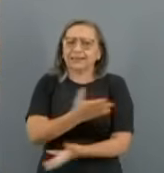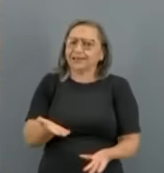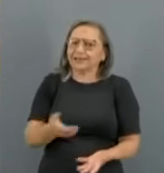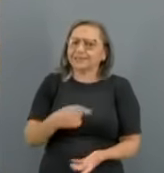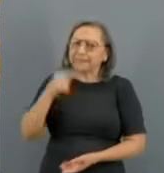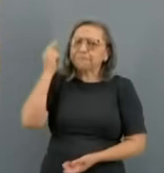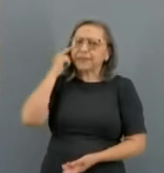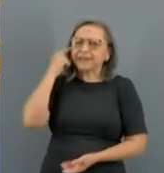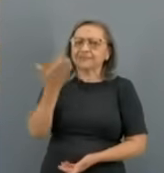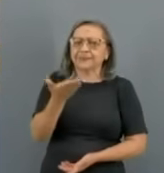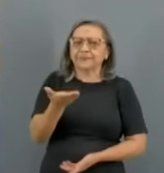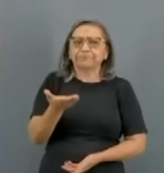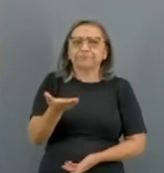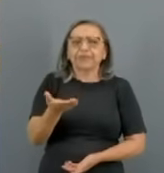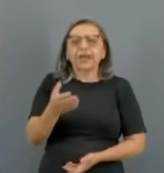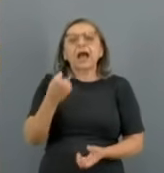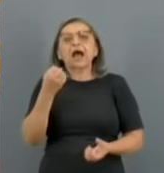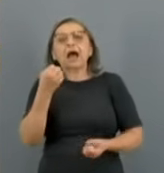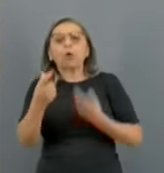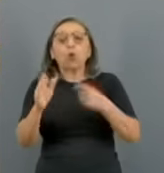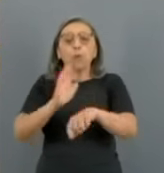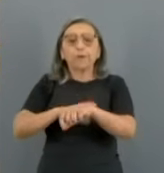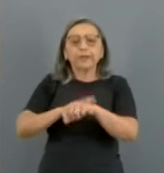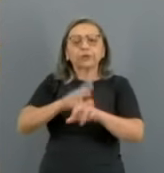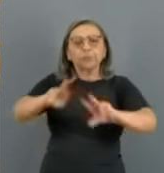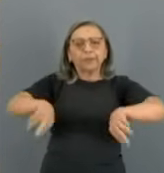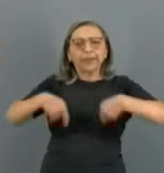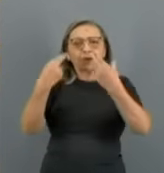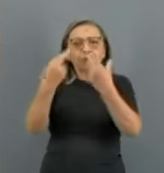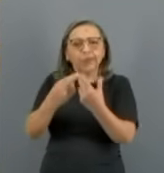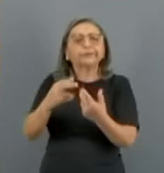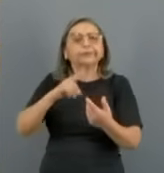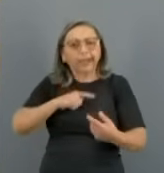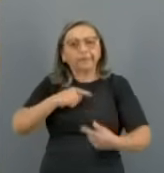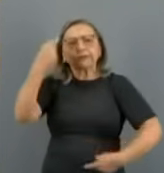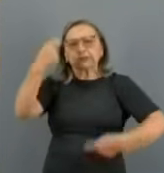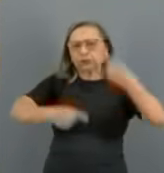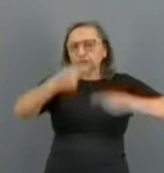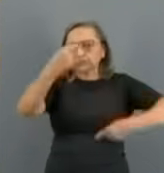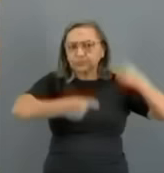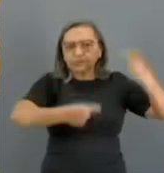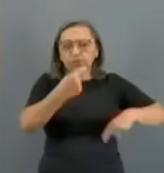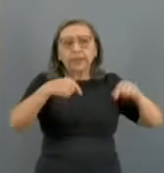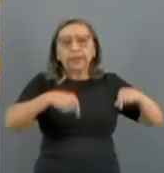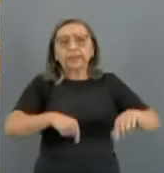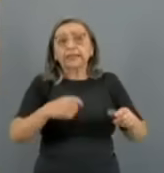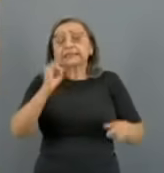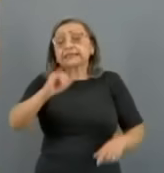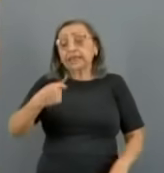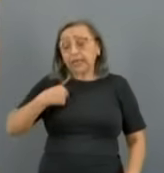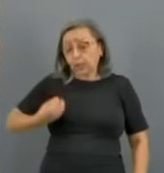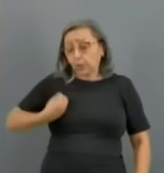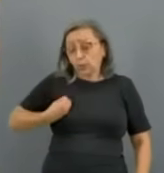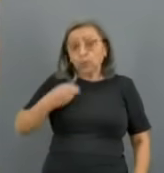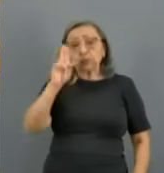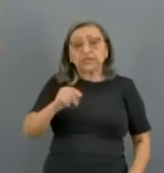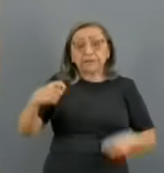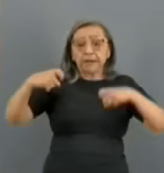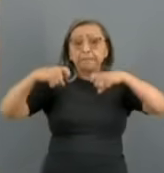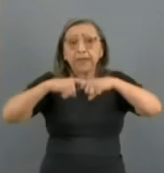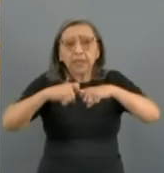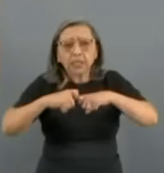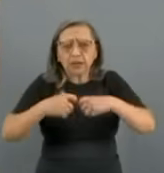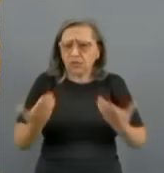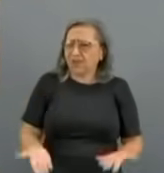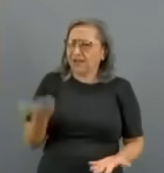presidente, em um dado momento, em uma reunião, a discussão aqui era se eu estava ou não usando meia